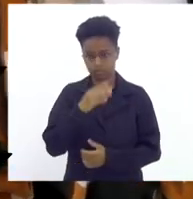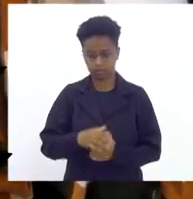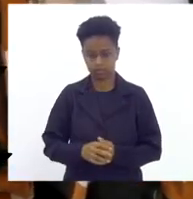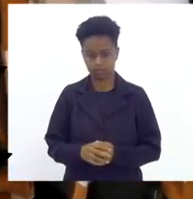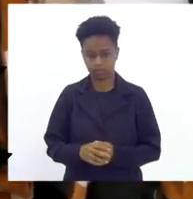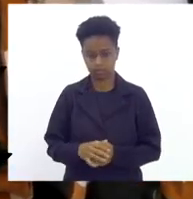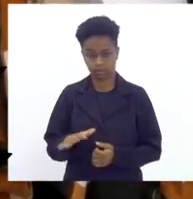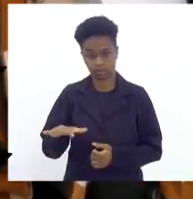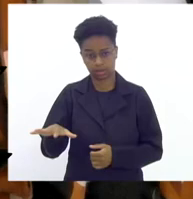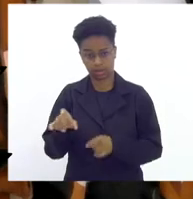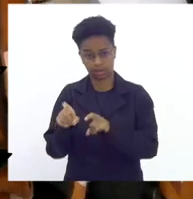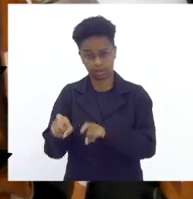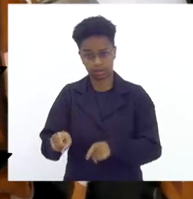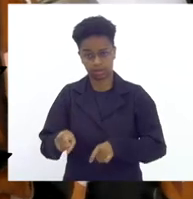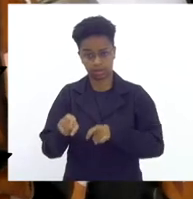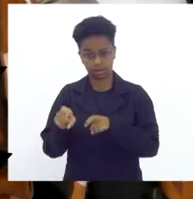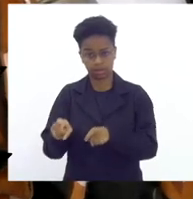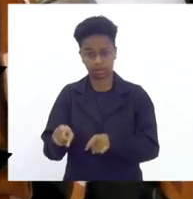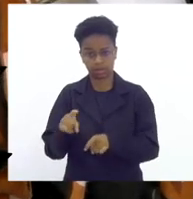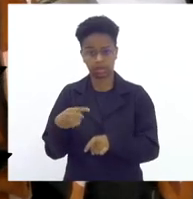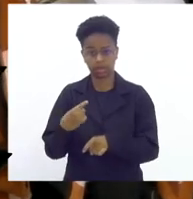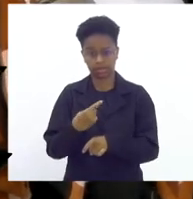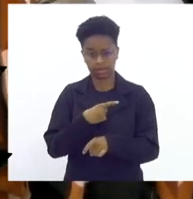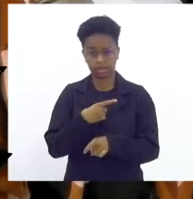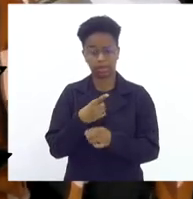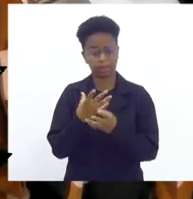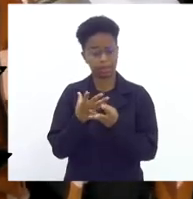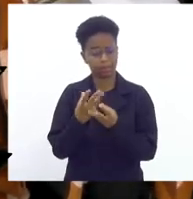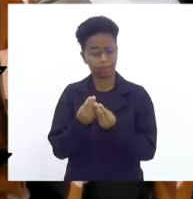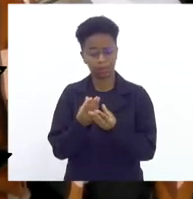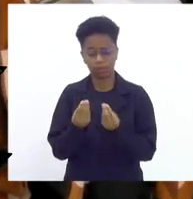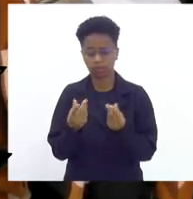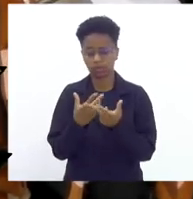aí tá recebendo todas as coisas ruim